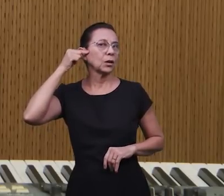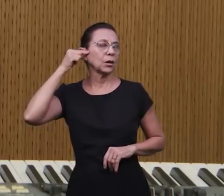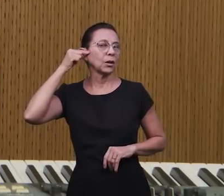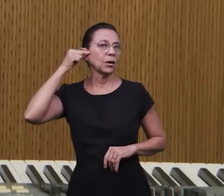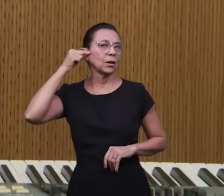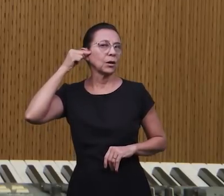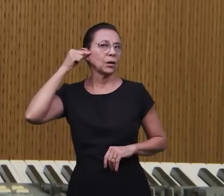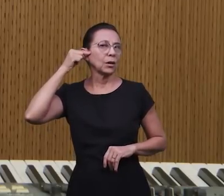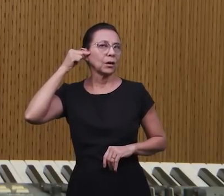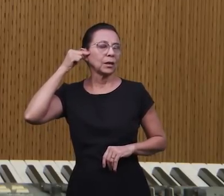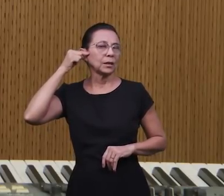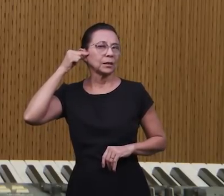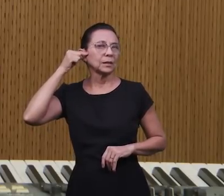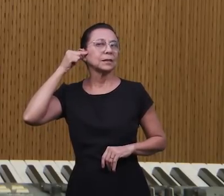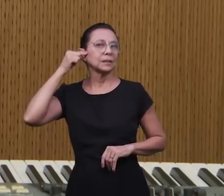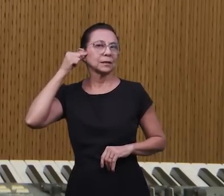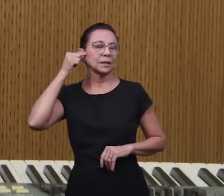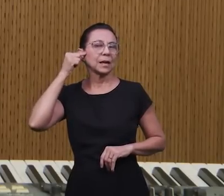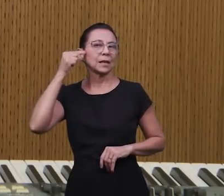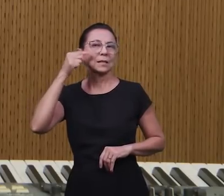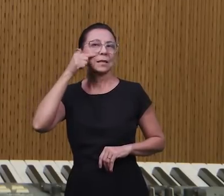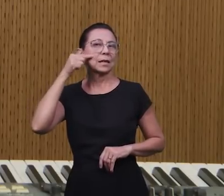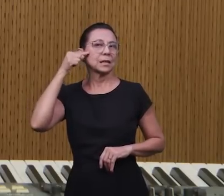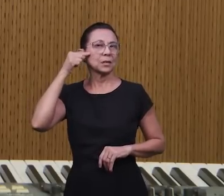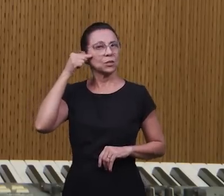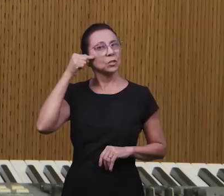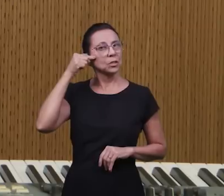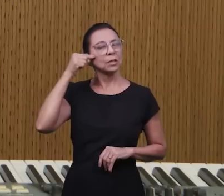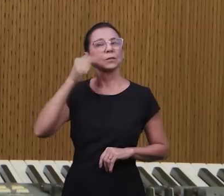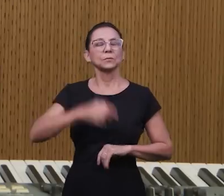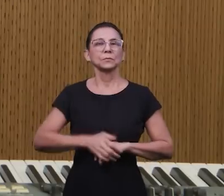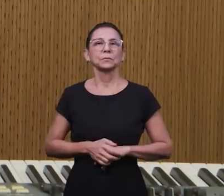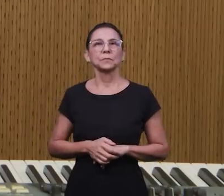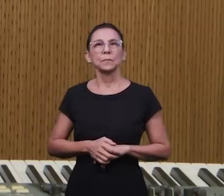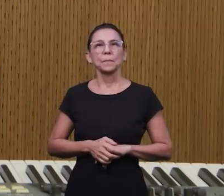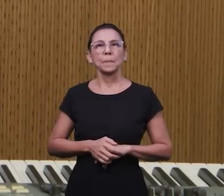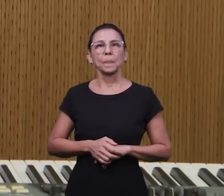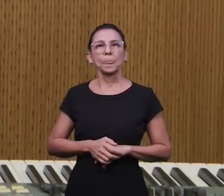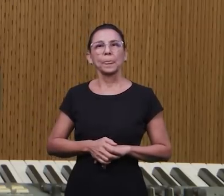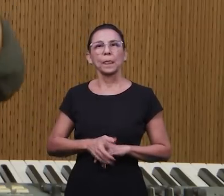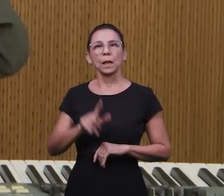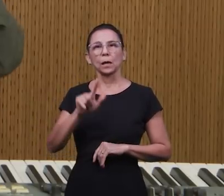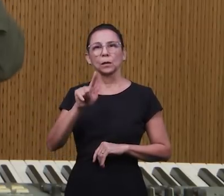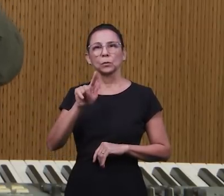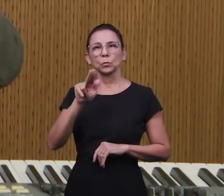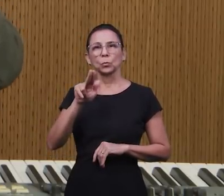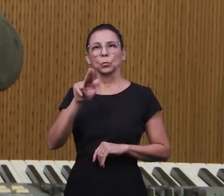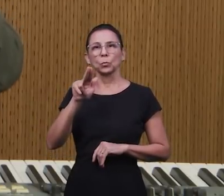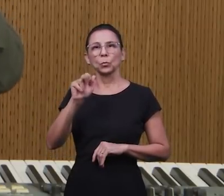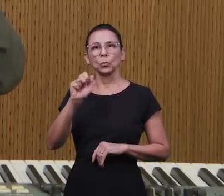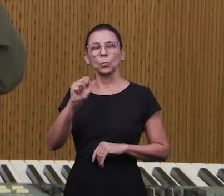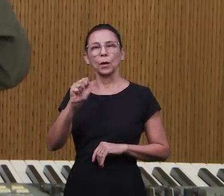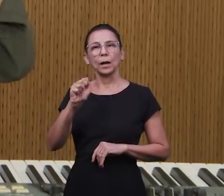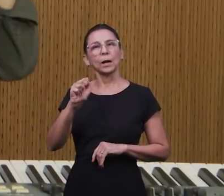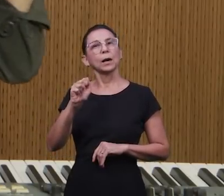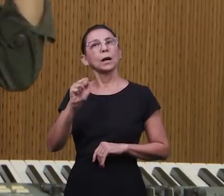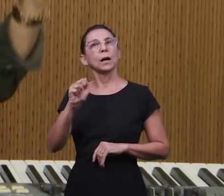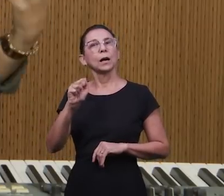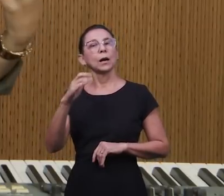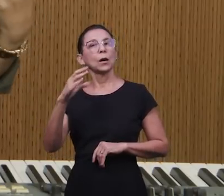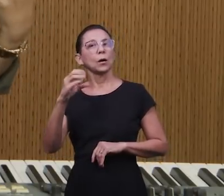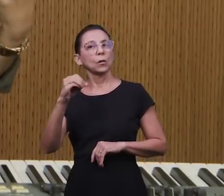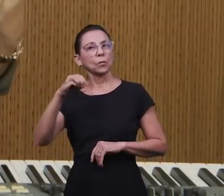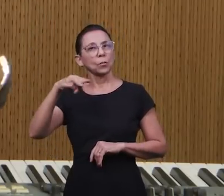nariz abre quando a gente inspira, ou o lugarzinho do bocejo. A gente sempre vai associar todos os exercícios a